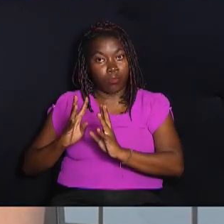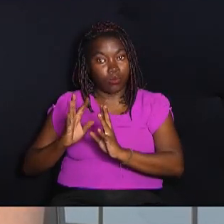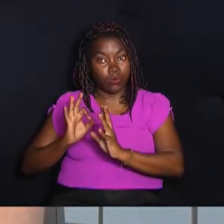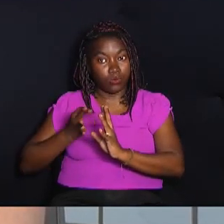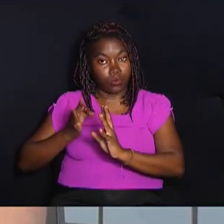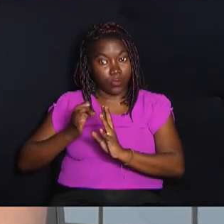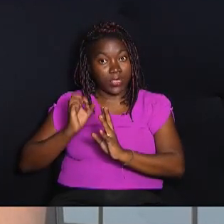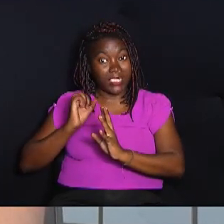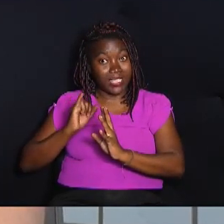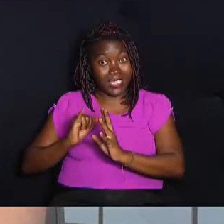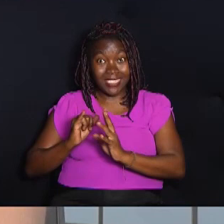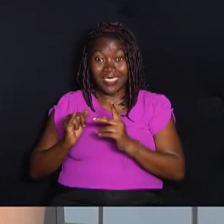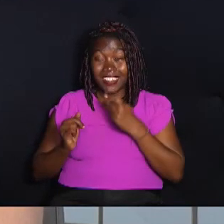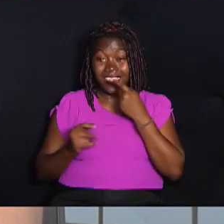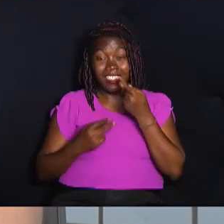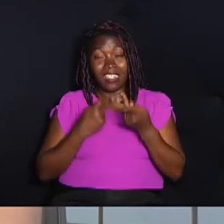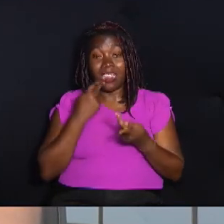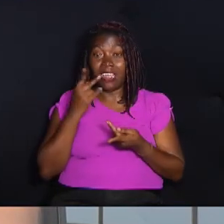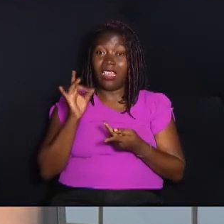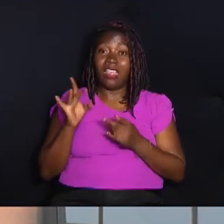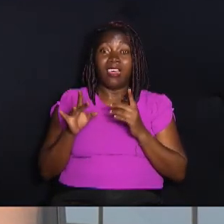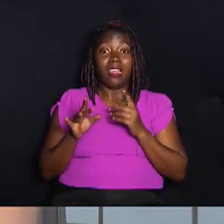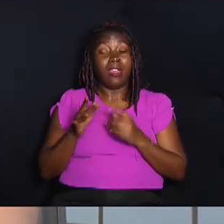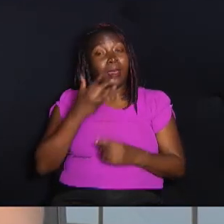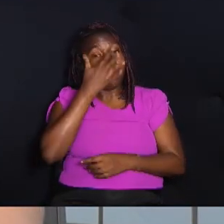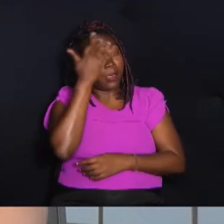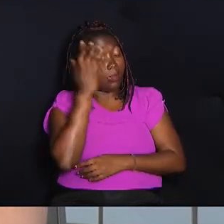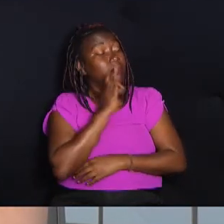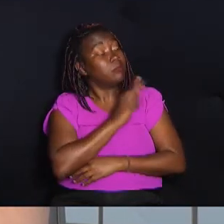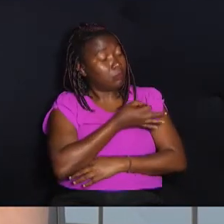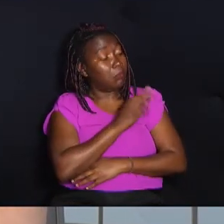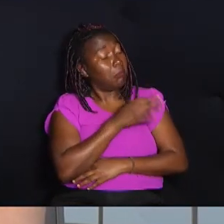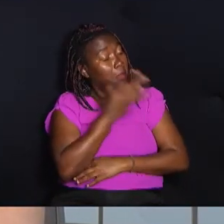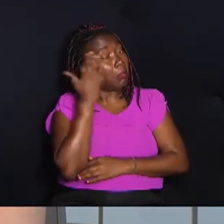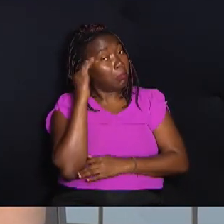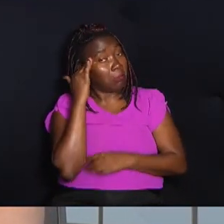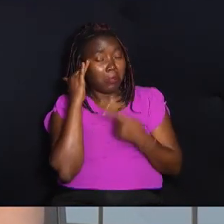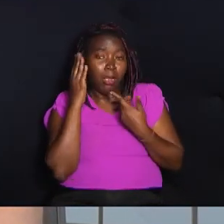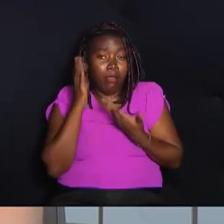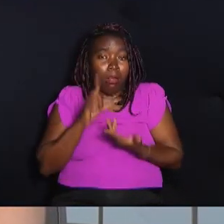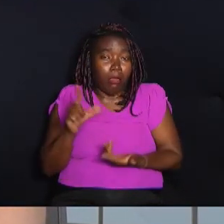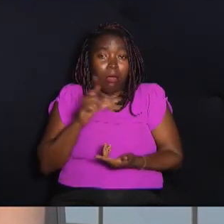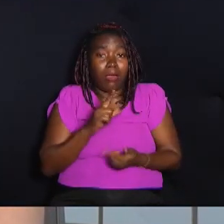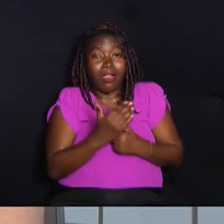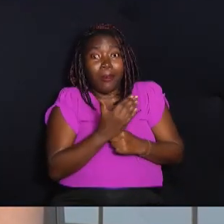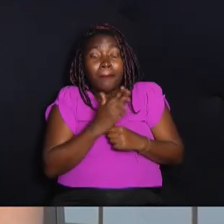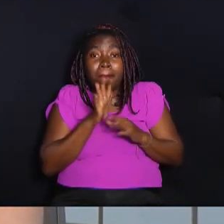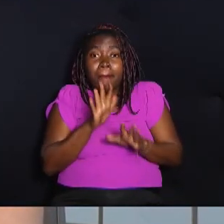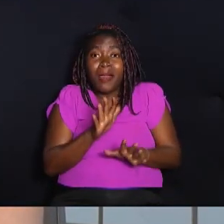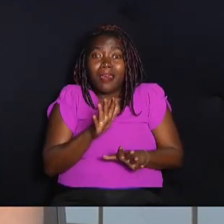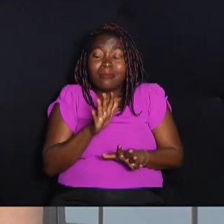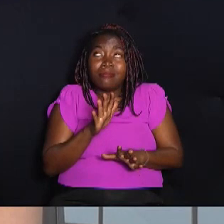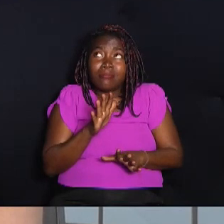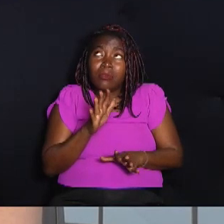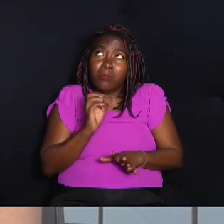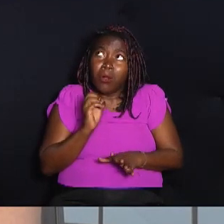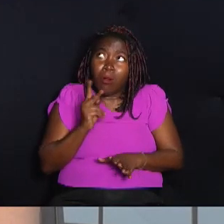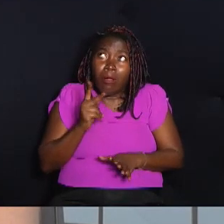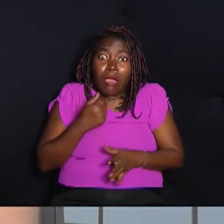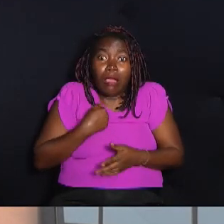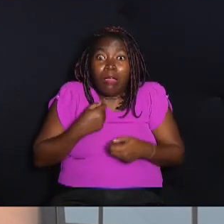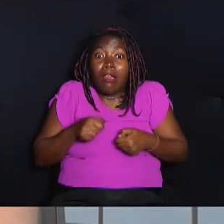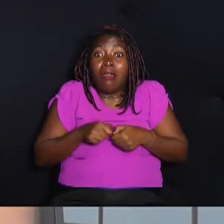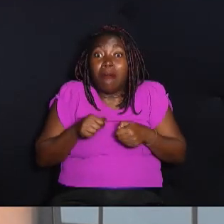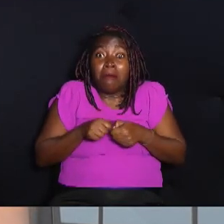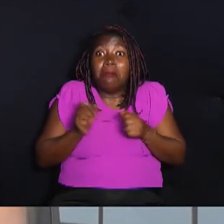Se a gente só fala, aí as pessoas entendem, claro, ajuda, mas aí as pessoas ficam, tá, e o que eu faço com isso